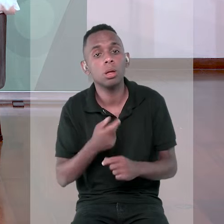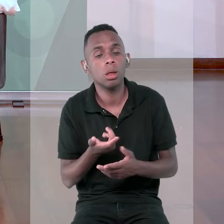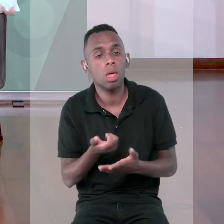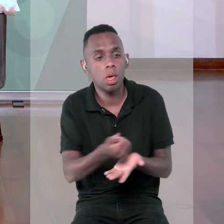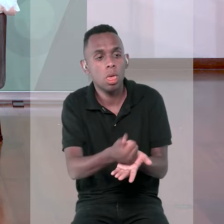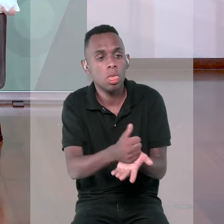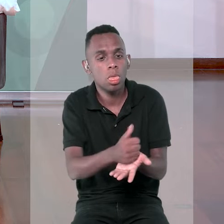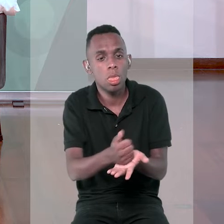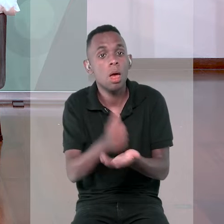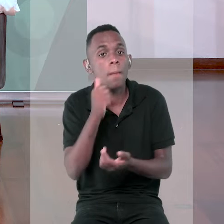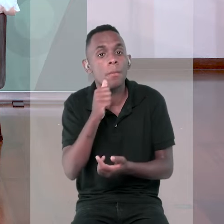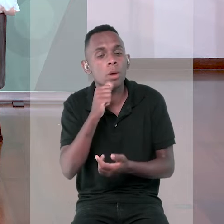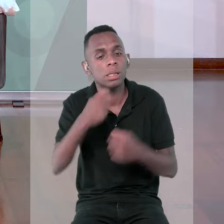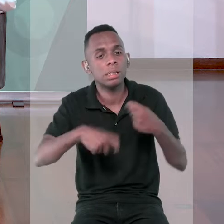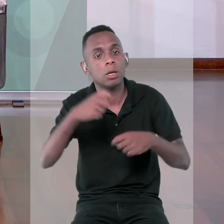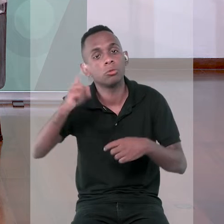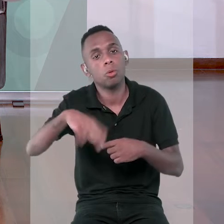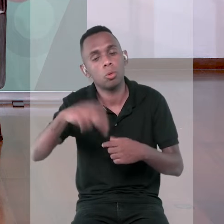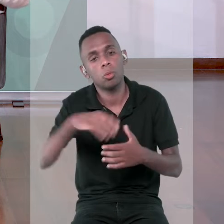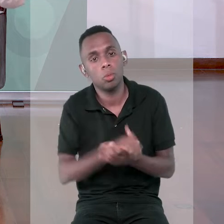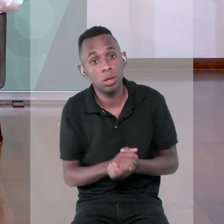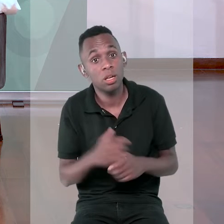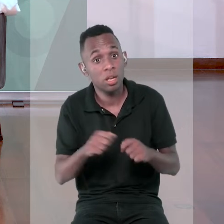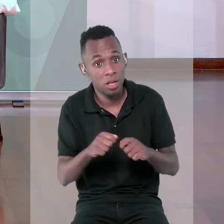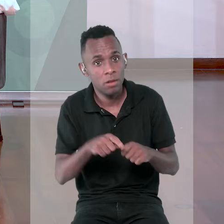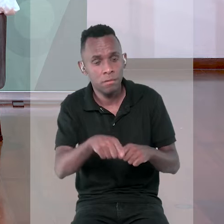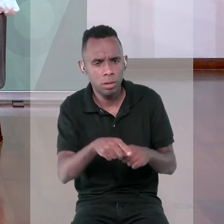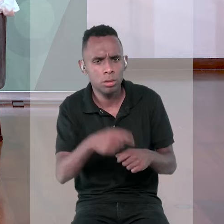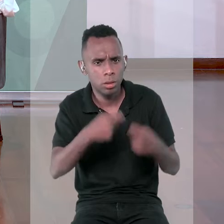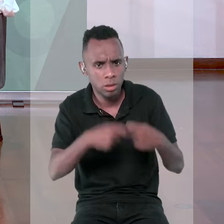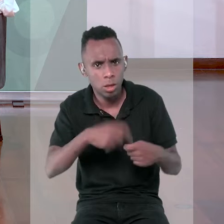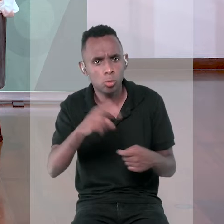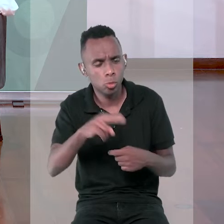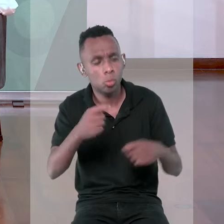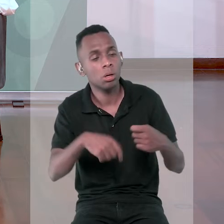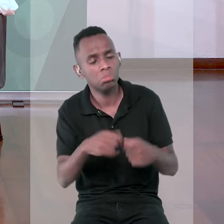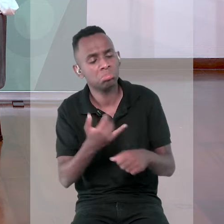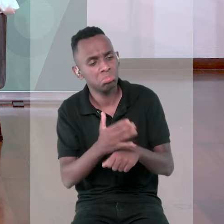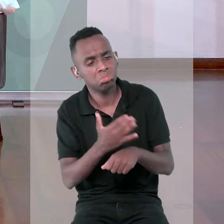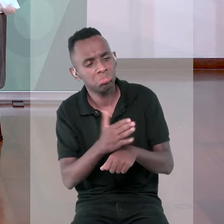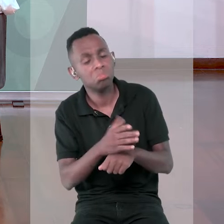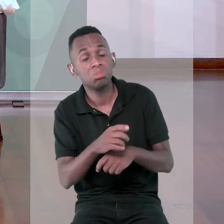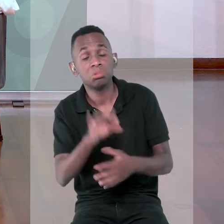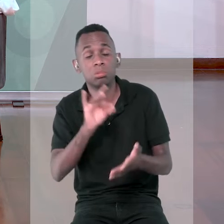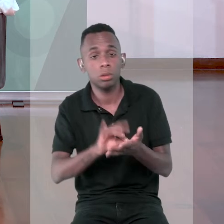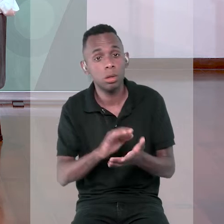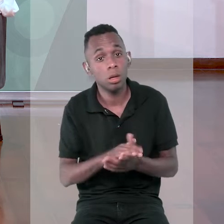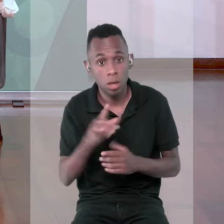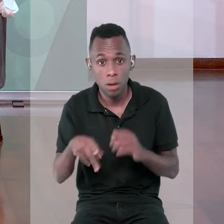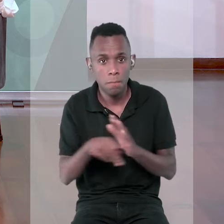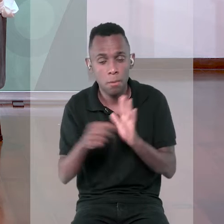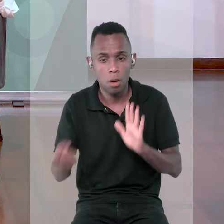manipular mulheres virgens. E fizeram o teste de virgindade dela várias vezes. Eu sou virgem. Então, ou seja, a virgindade era um